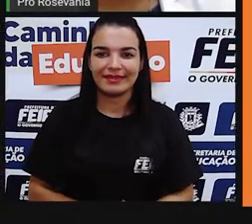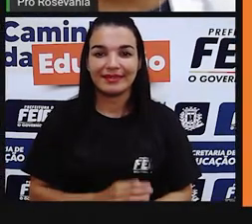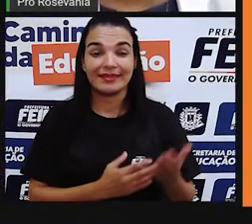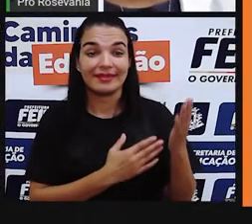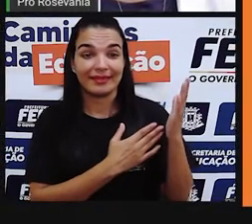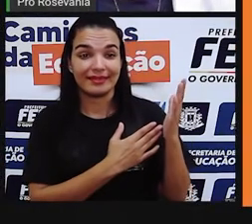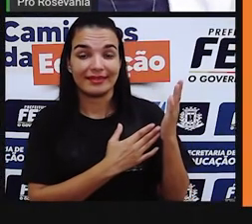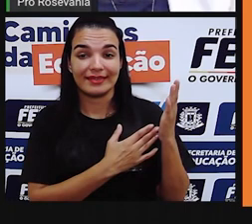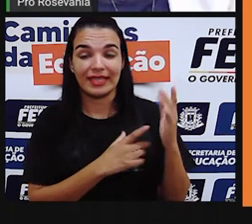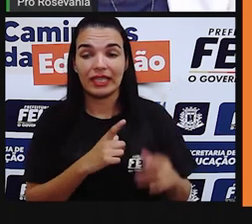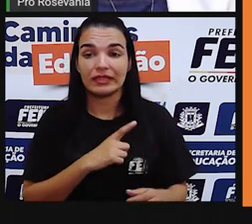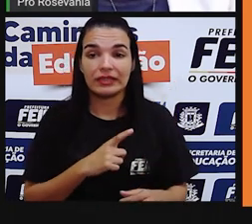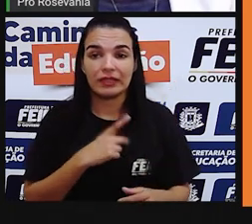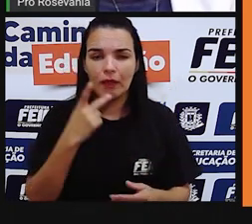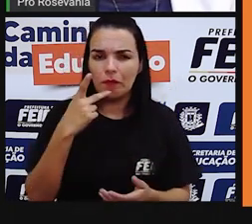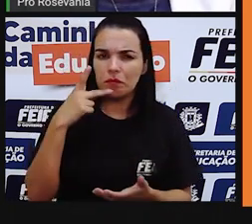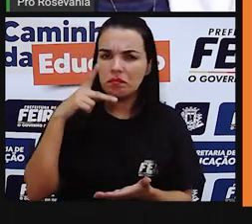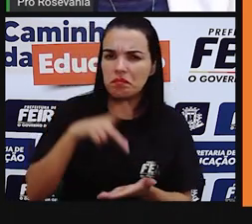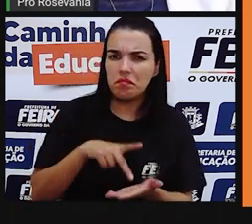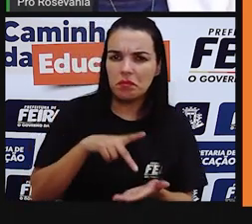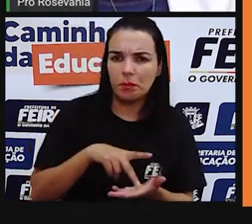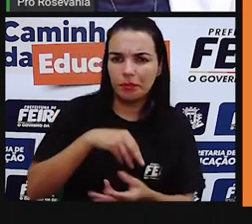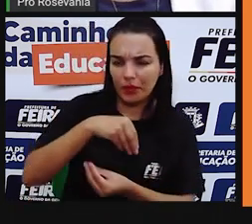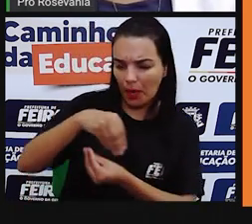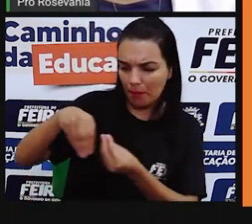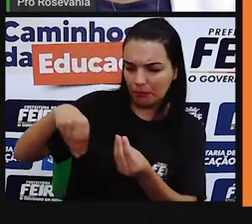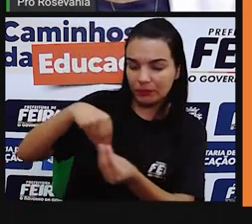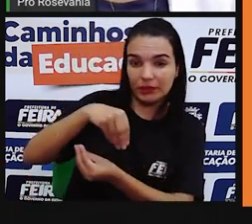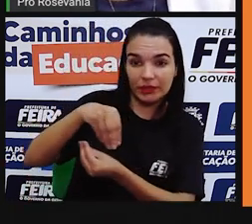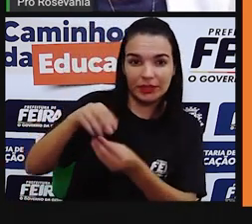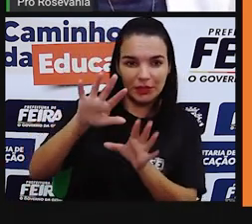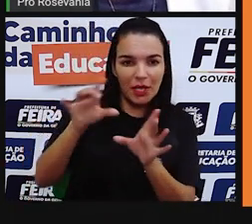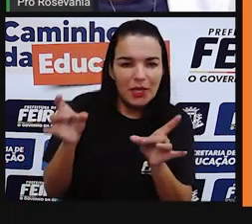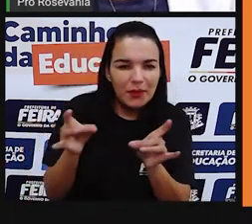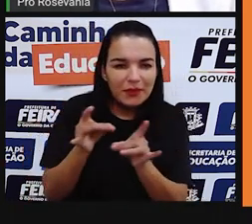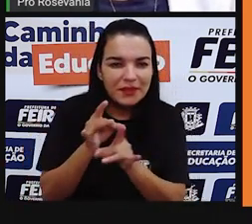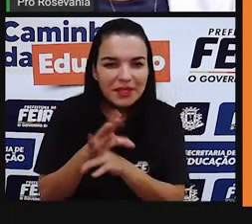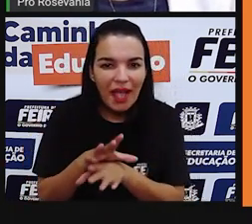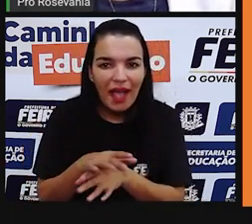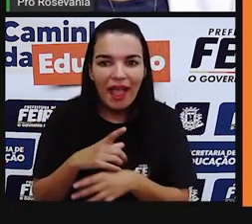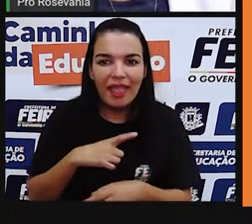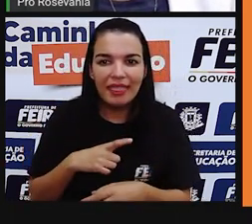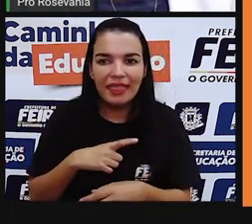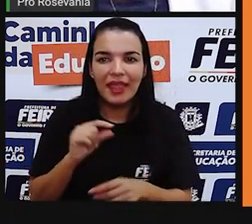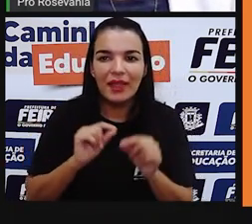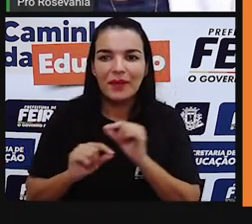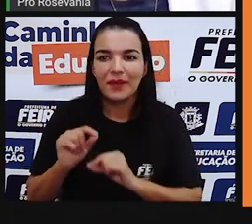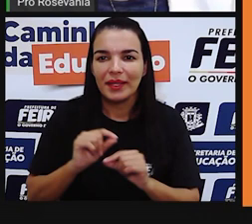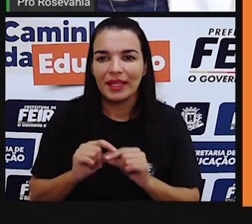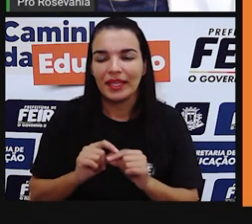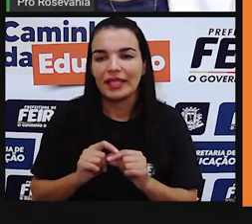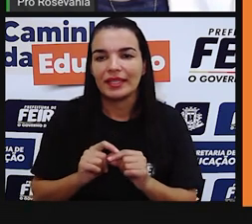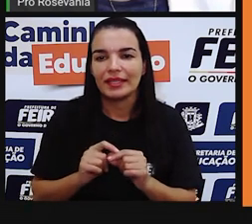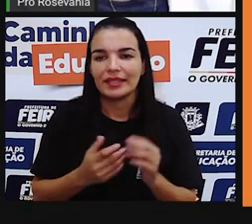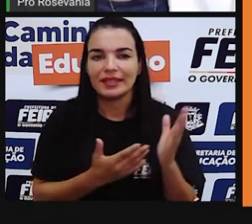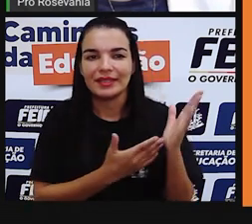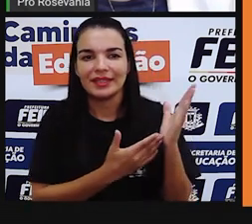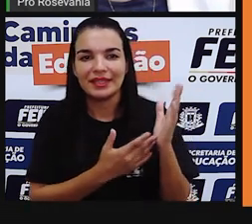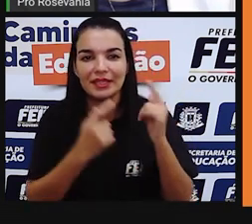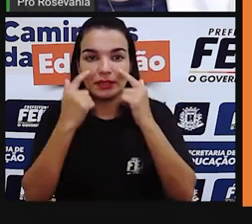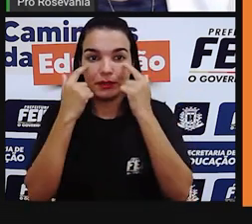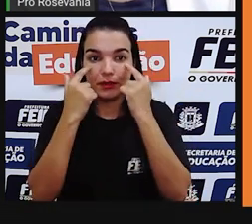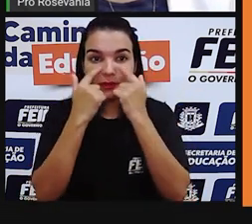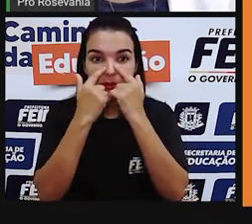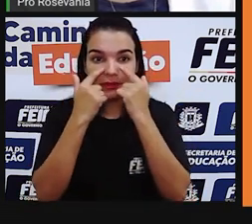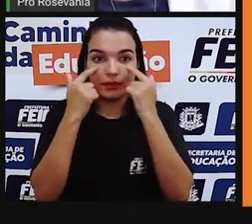Bom, na realidade, né, só para encerrar essa parte, eu botei essa imagem aí, que chama mais uma vez a atenção